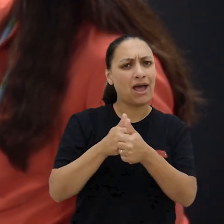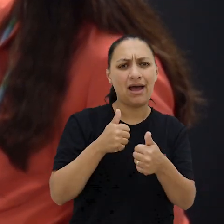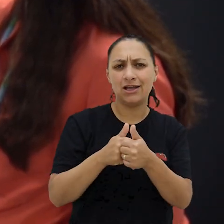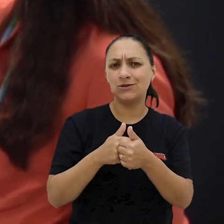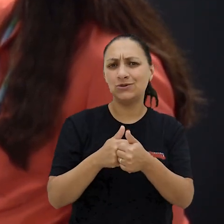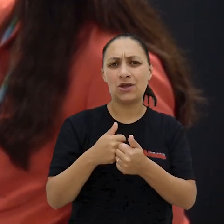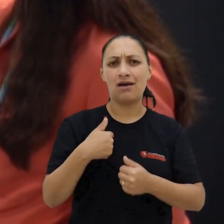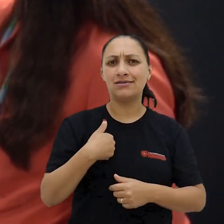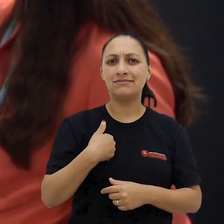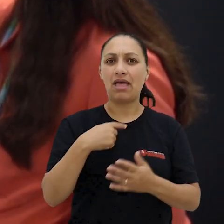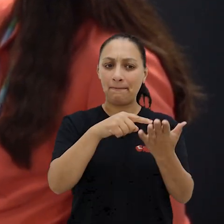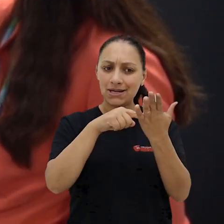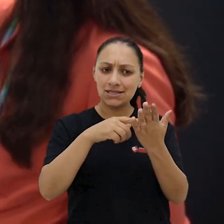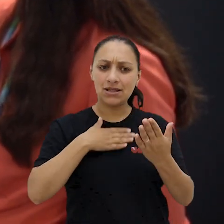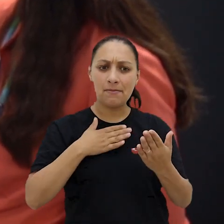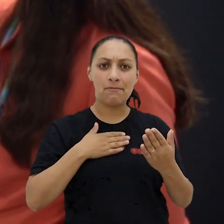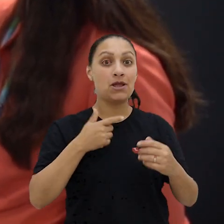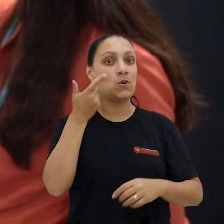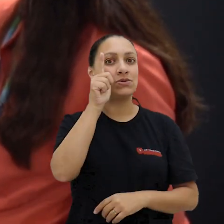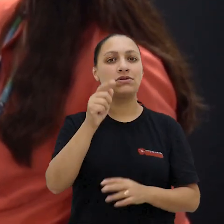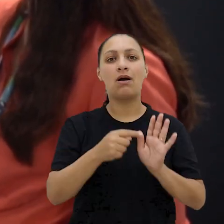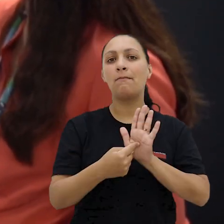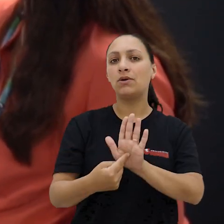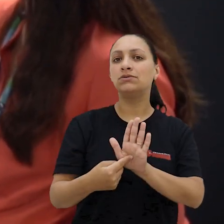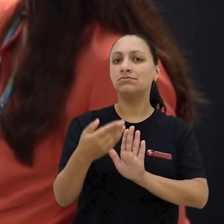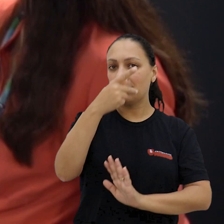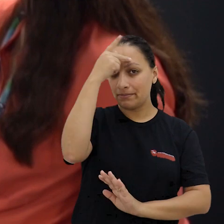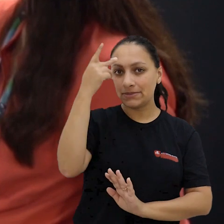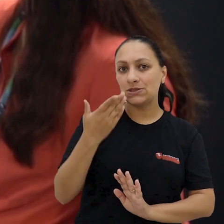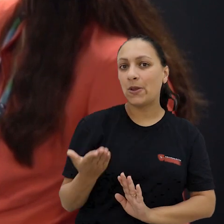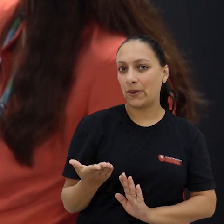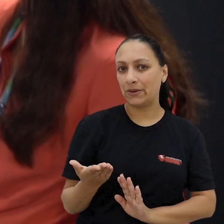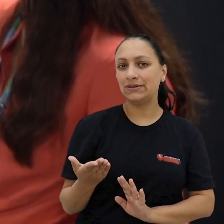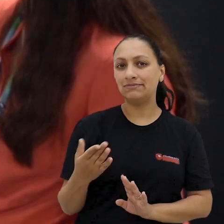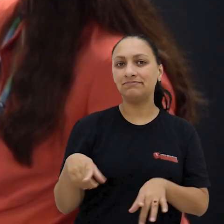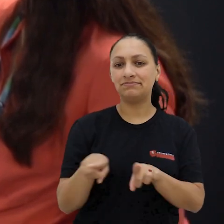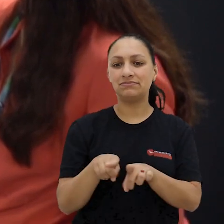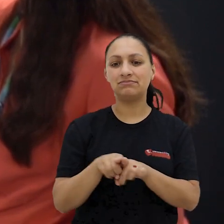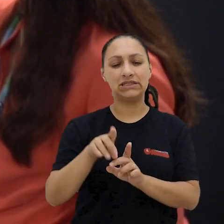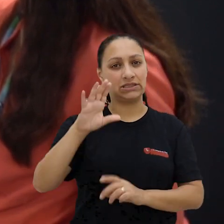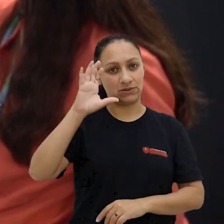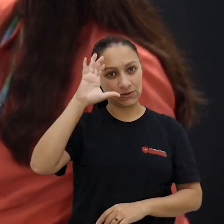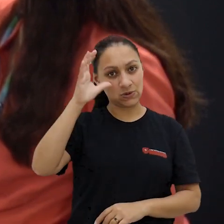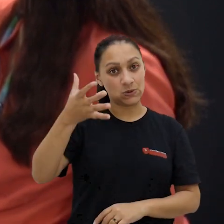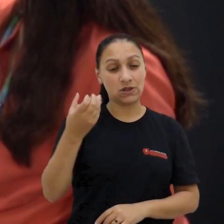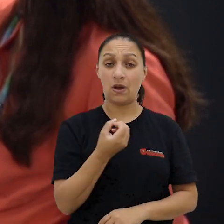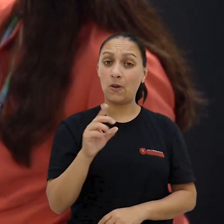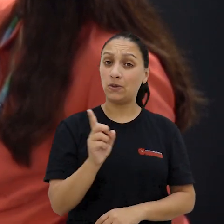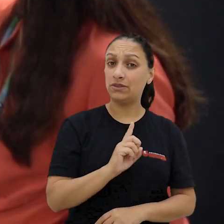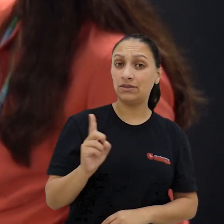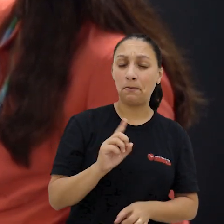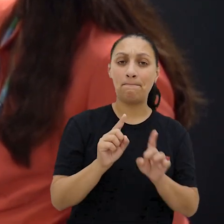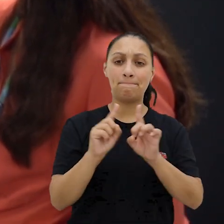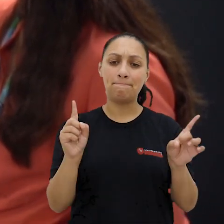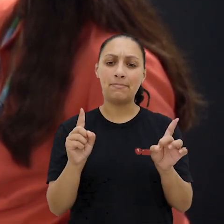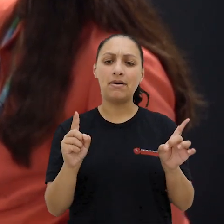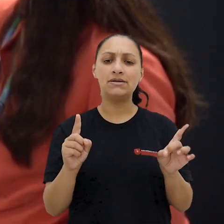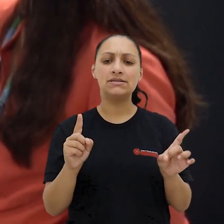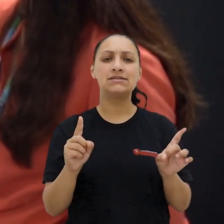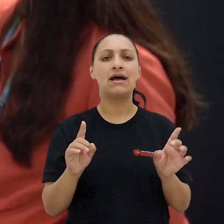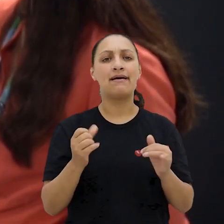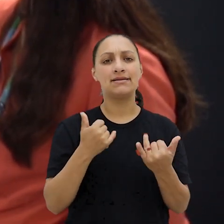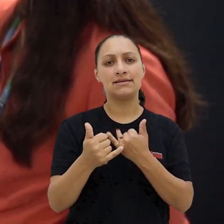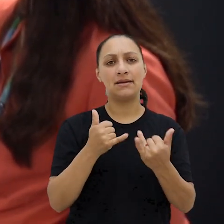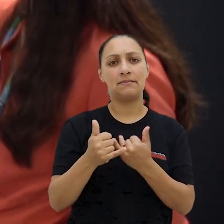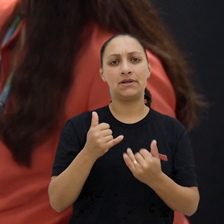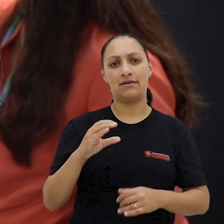apresenta o ecossistema, mas tu já apresenta a pessoa, né? E que, por sua vez, pode ser a solução final ou não, mas é muito se